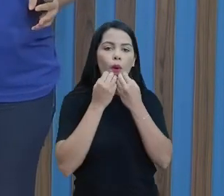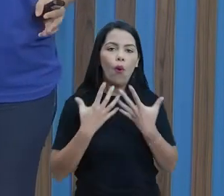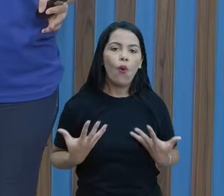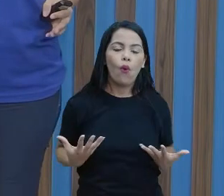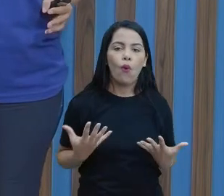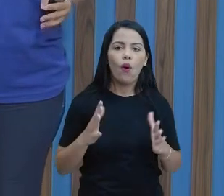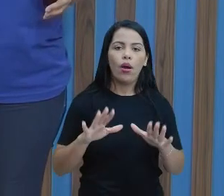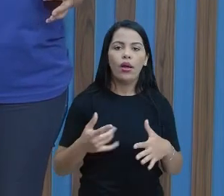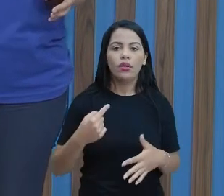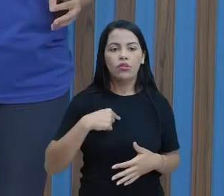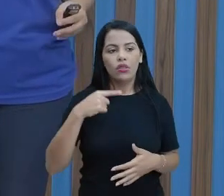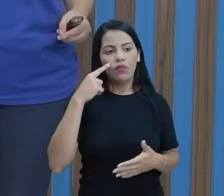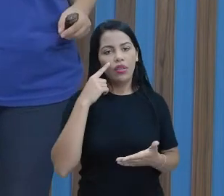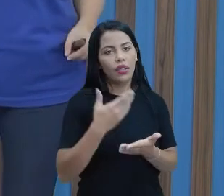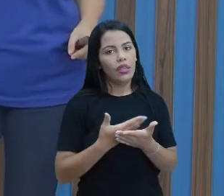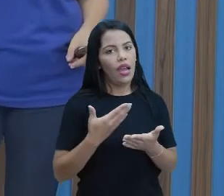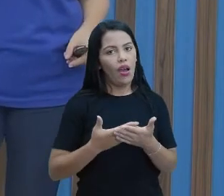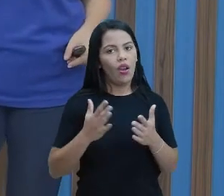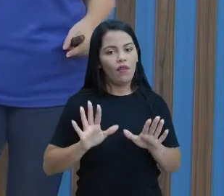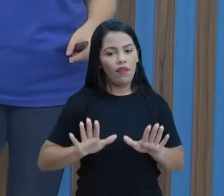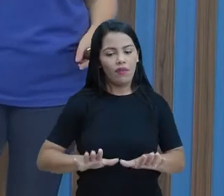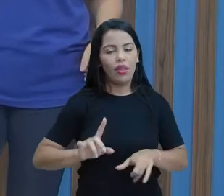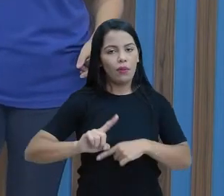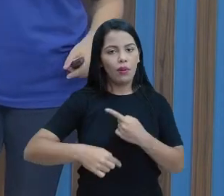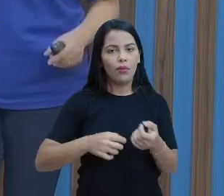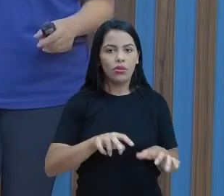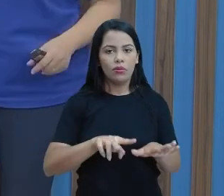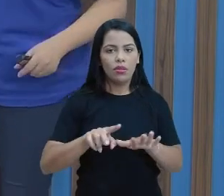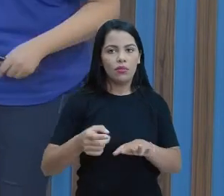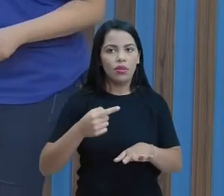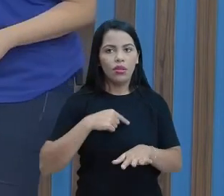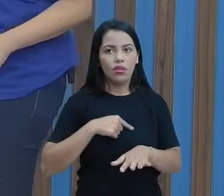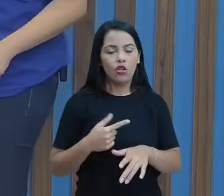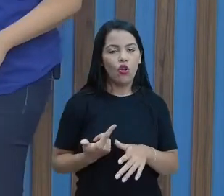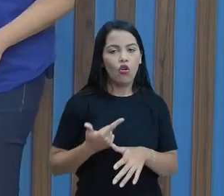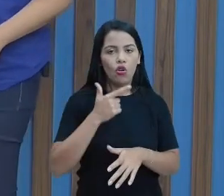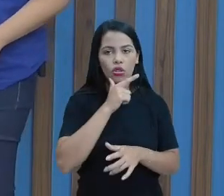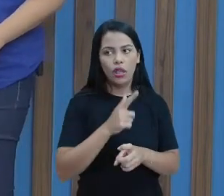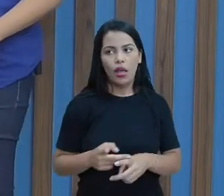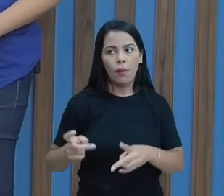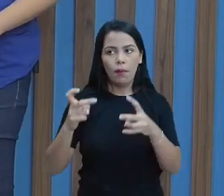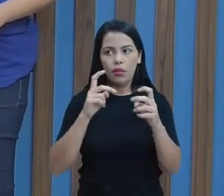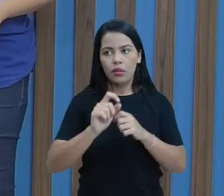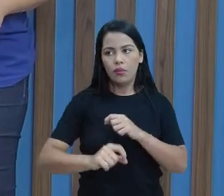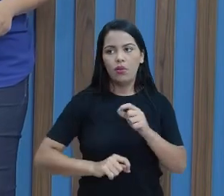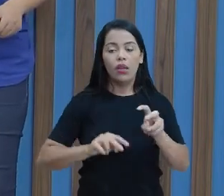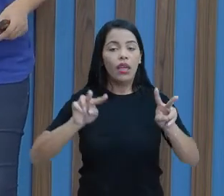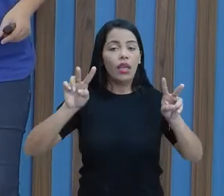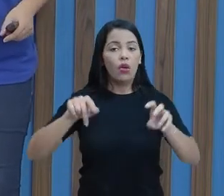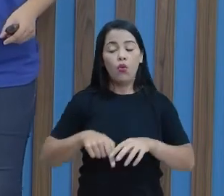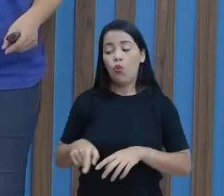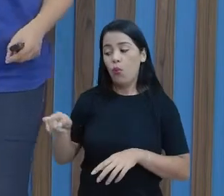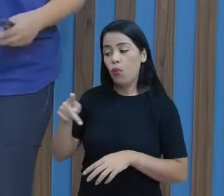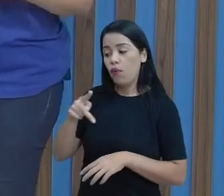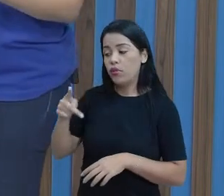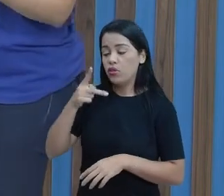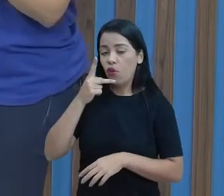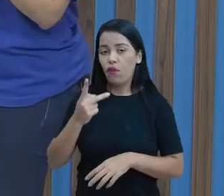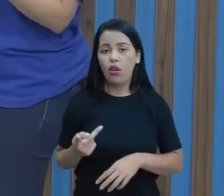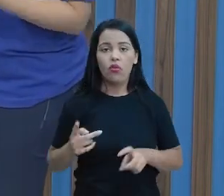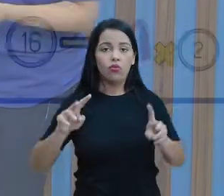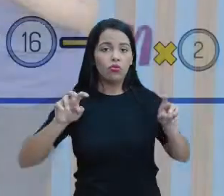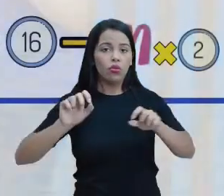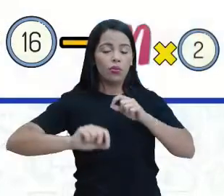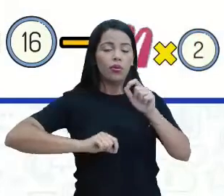para a próxima semana, dá para a gente colocar uma observação. O professor Pedro falou, por exemplo, sobre o gráfico ali que está crescente, né? A gente tem ali